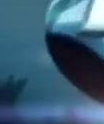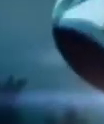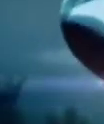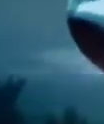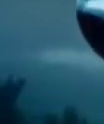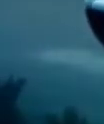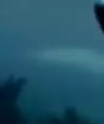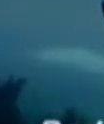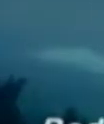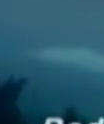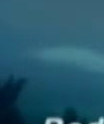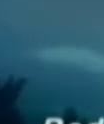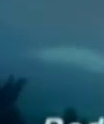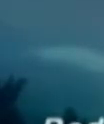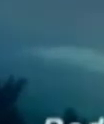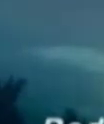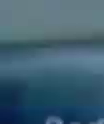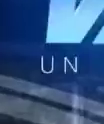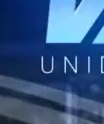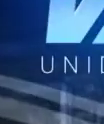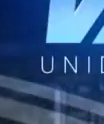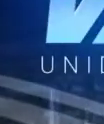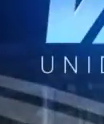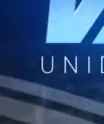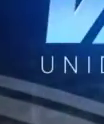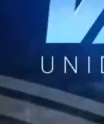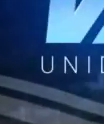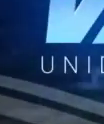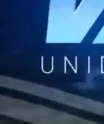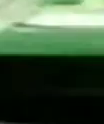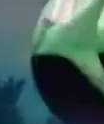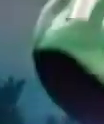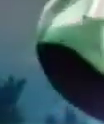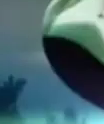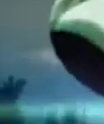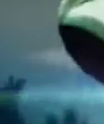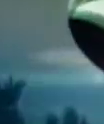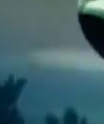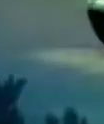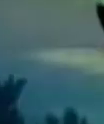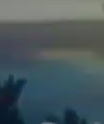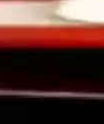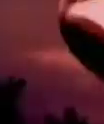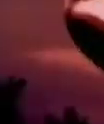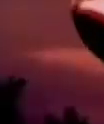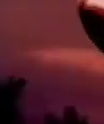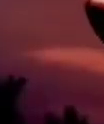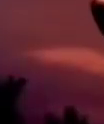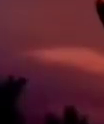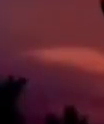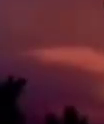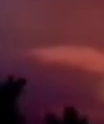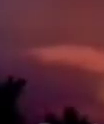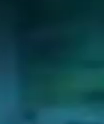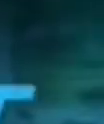Atenção emissoras que fazem parte da RCT, Rede Comunidade de Televisão, para a formação de rede.